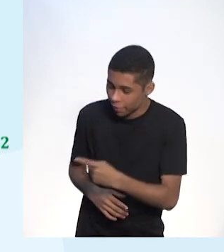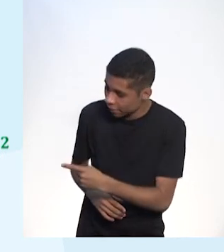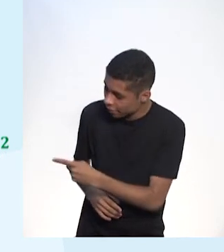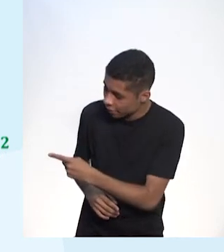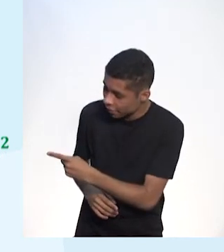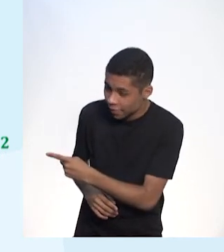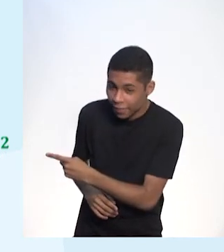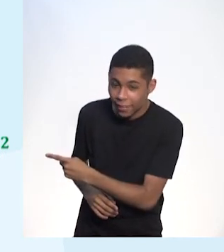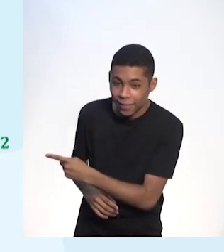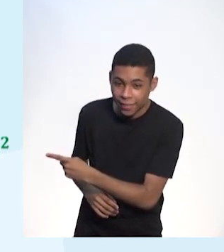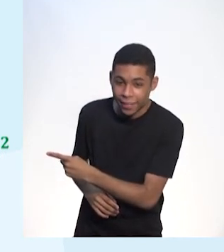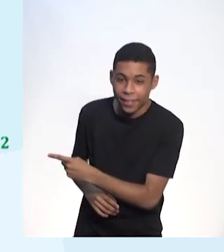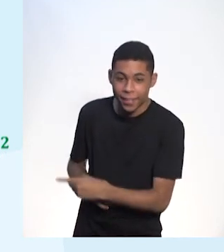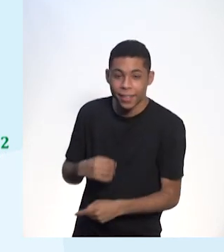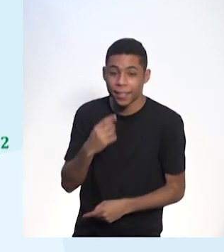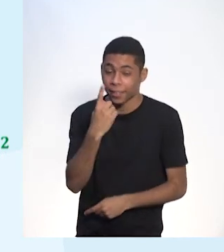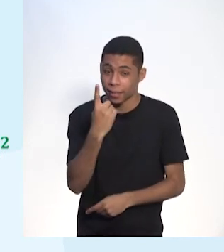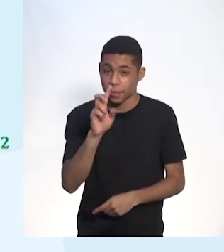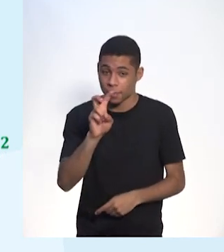aproximadamente